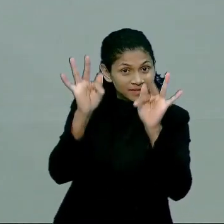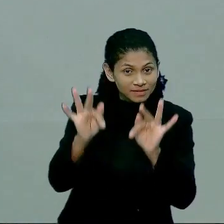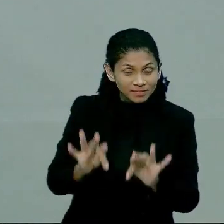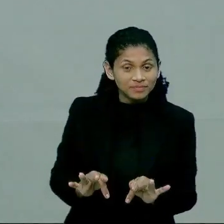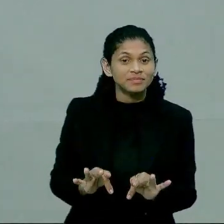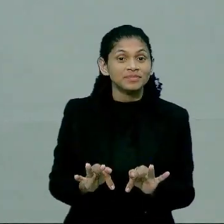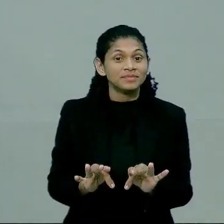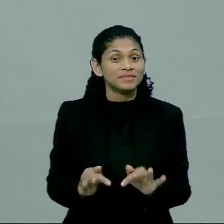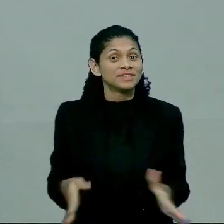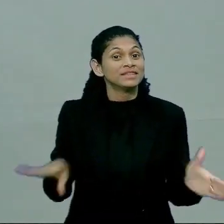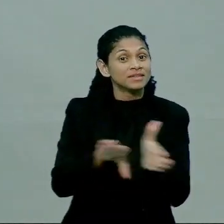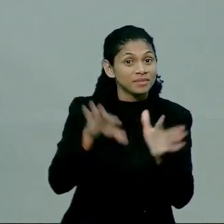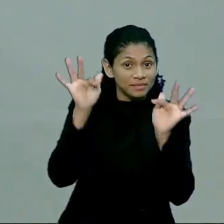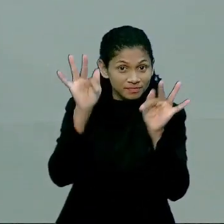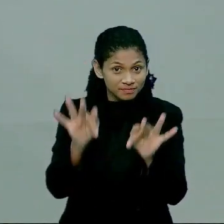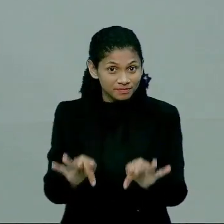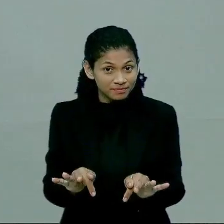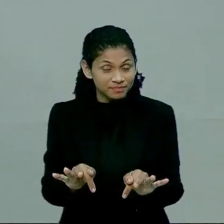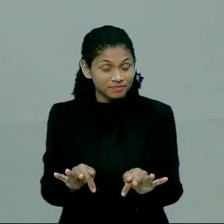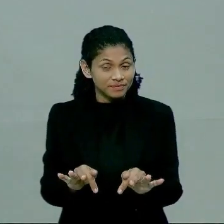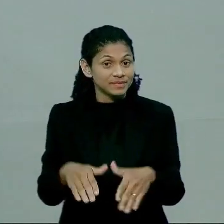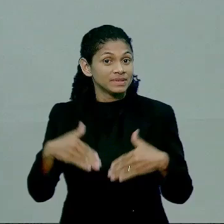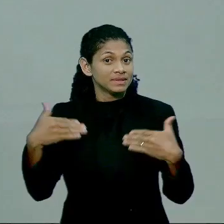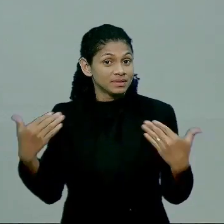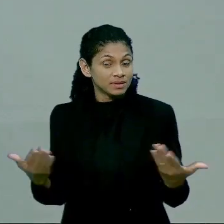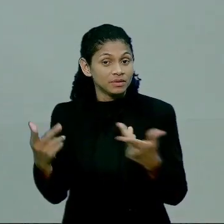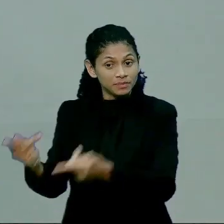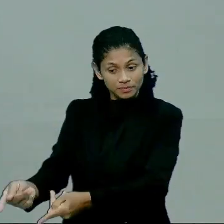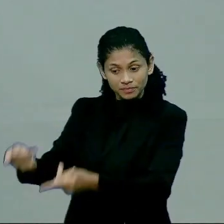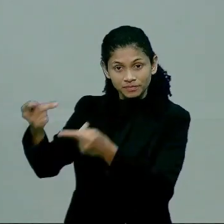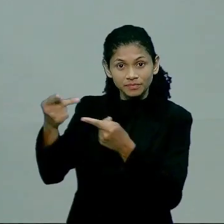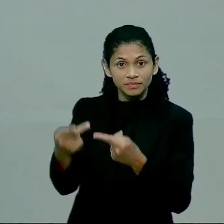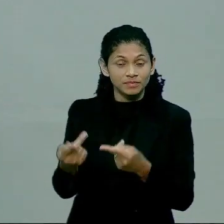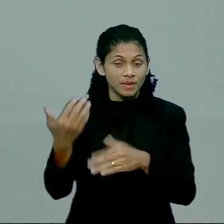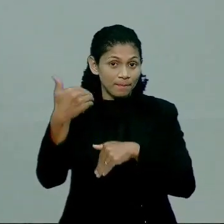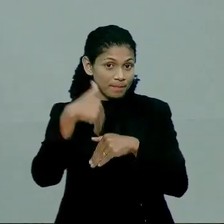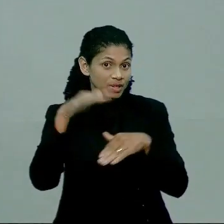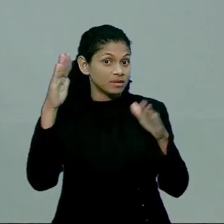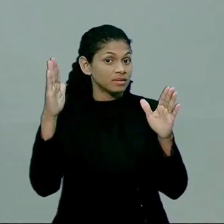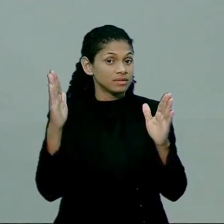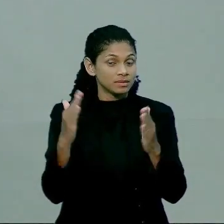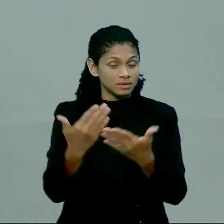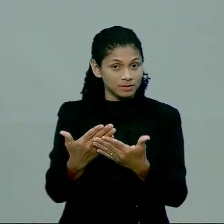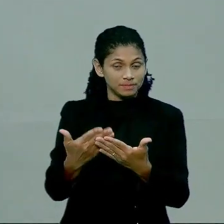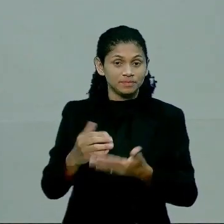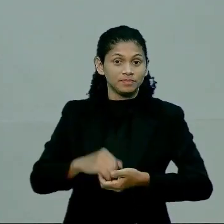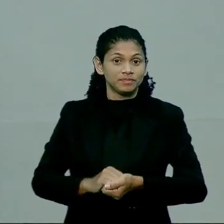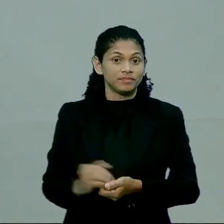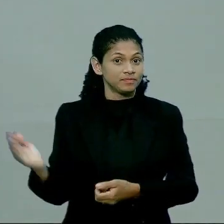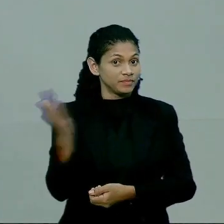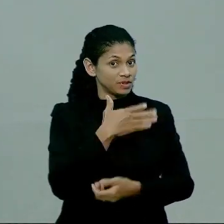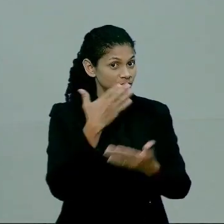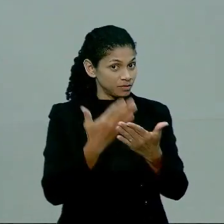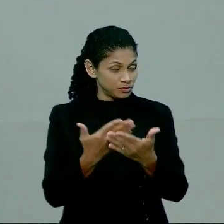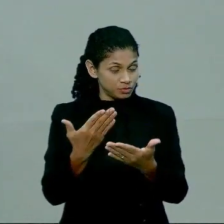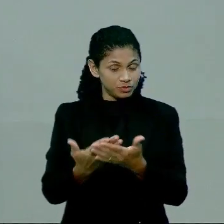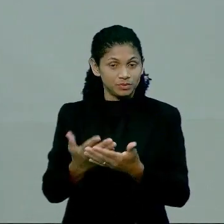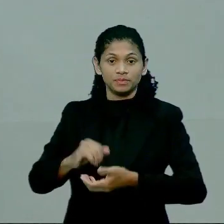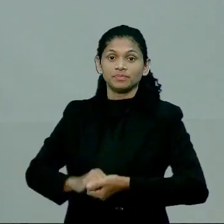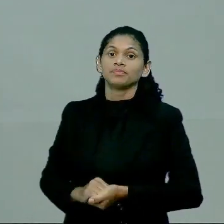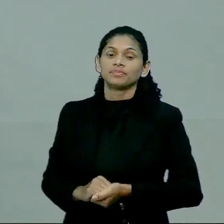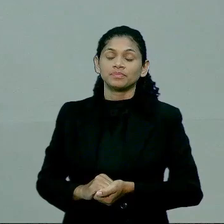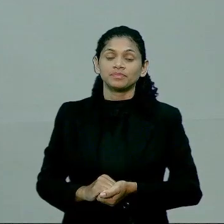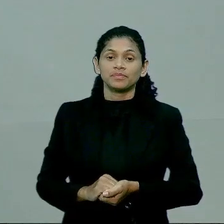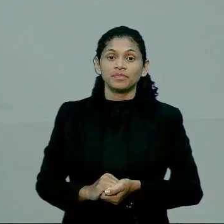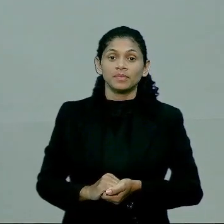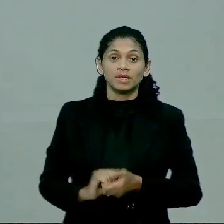ligamos a final então sem ser um bem venenosa mas essa classe e vamos estudar então galerinha do